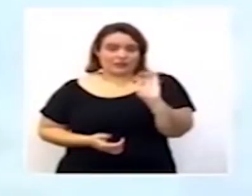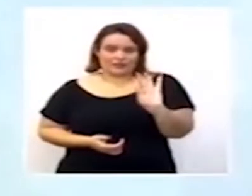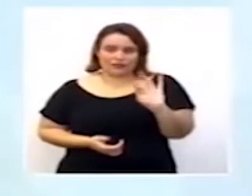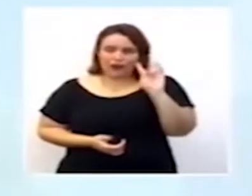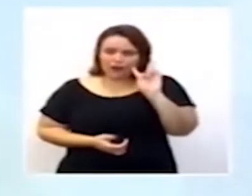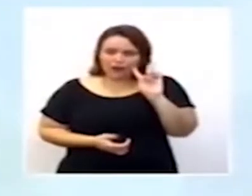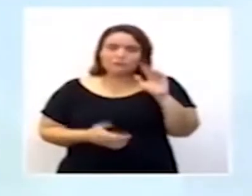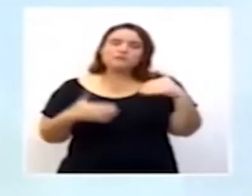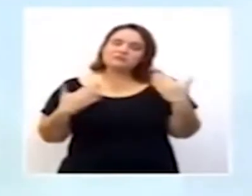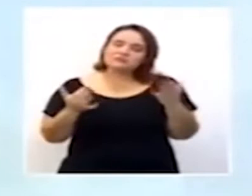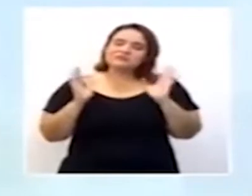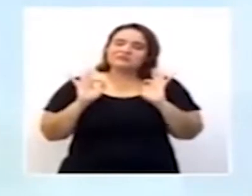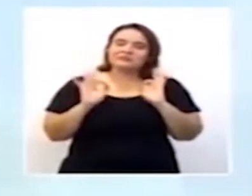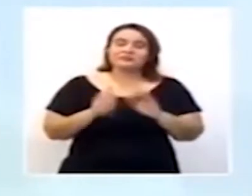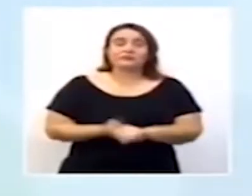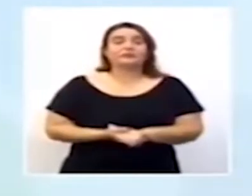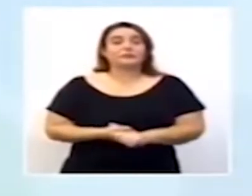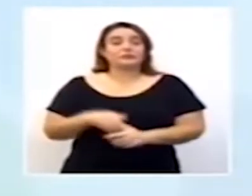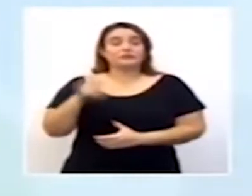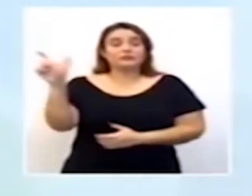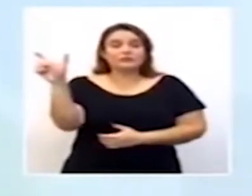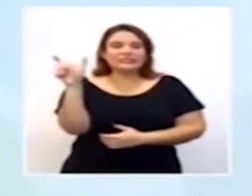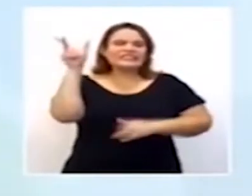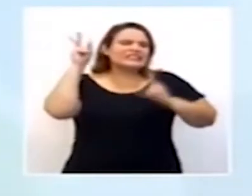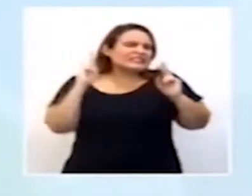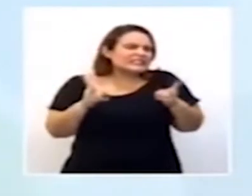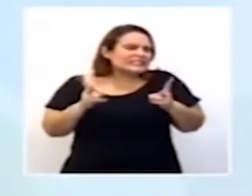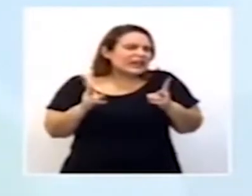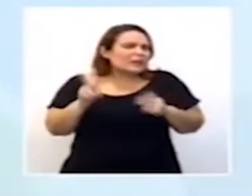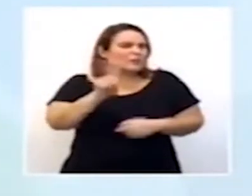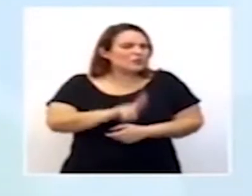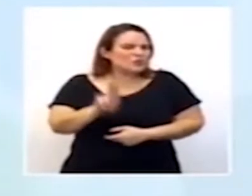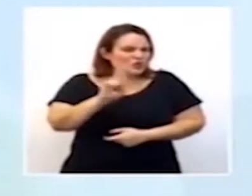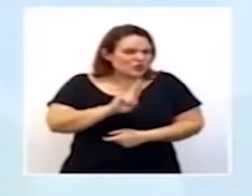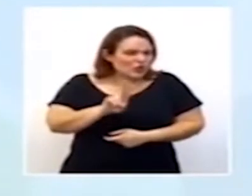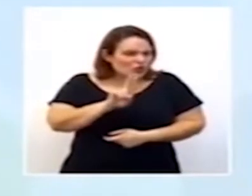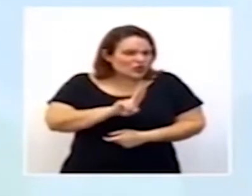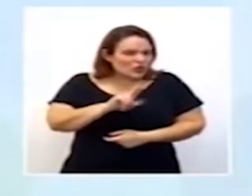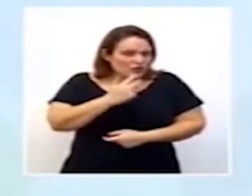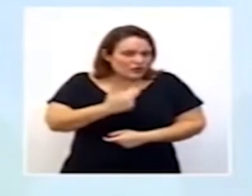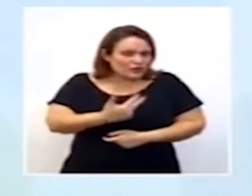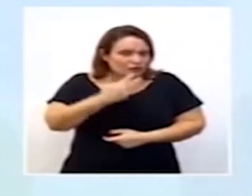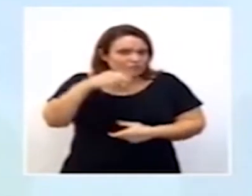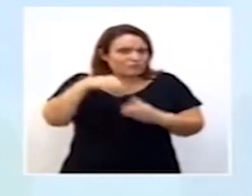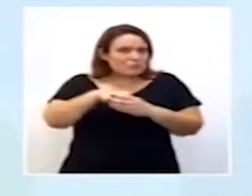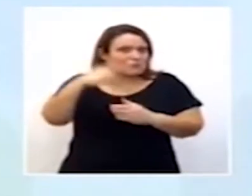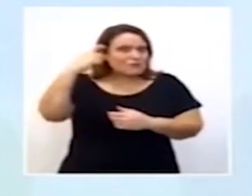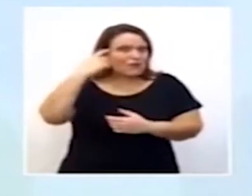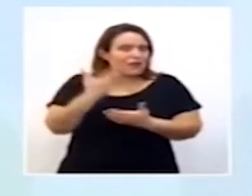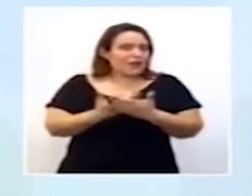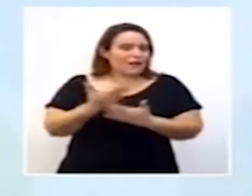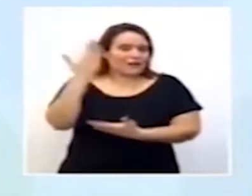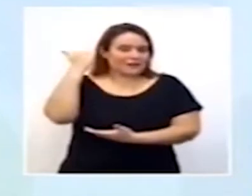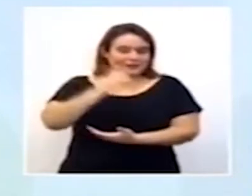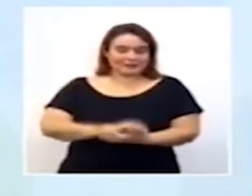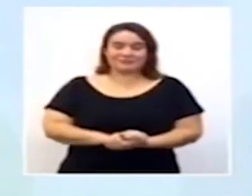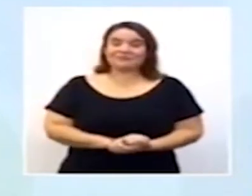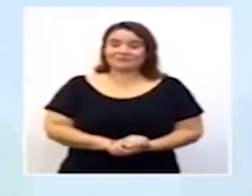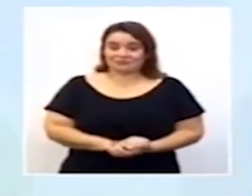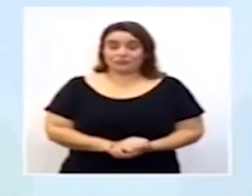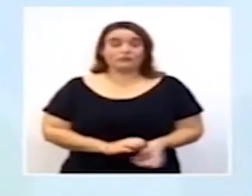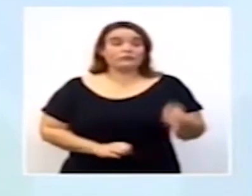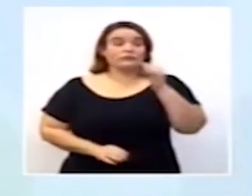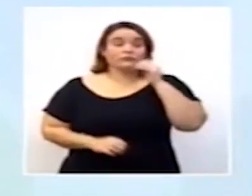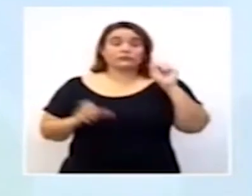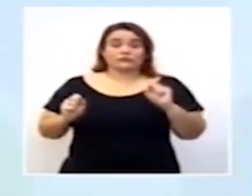expressões né ela sempre fizeram parte do Nosso repertório e não pensar nisso pensando a pena aquela aula tá expressões como